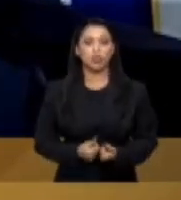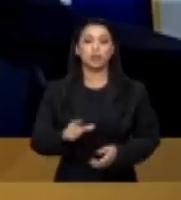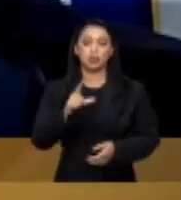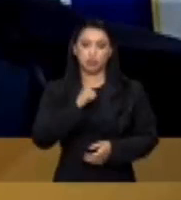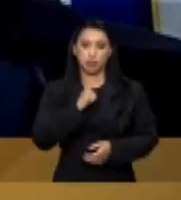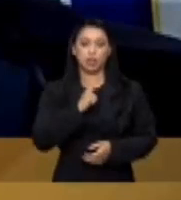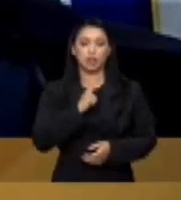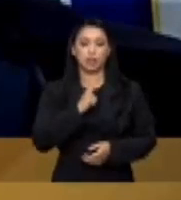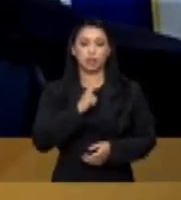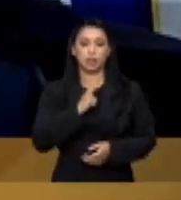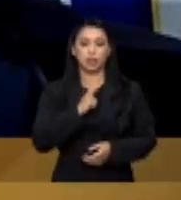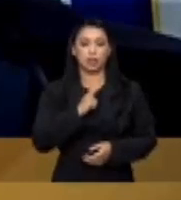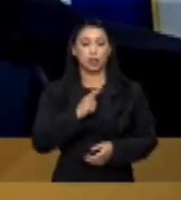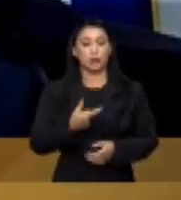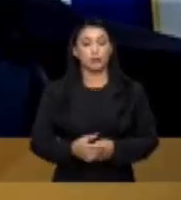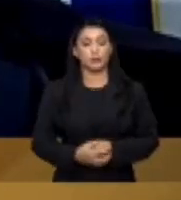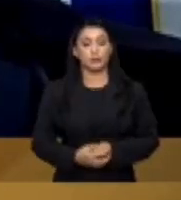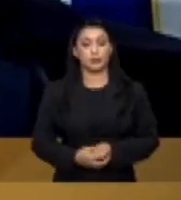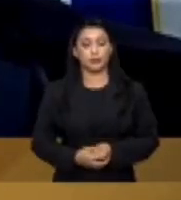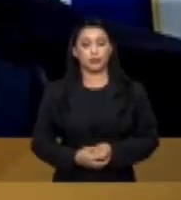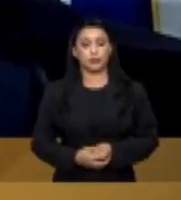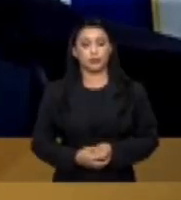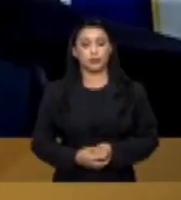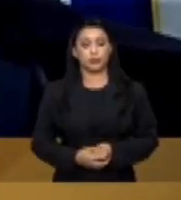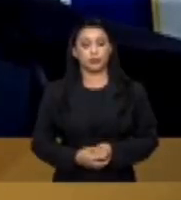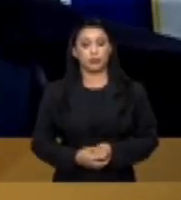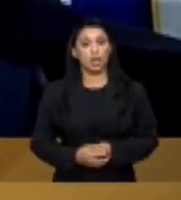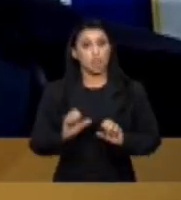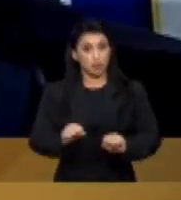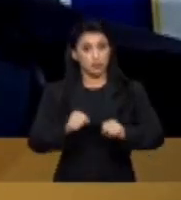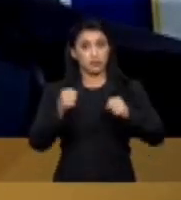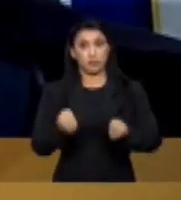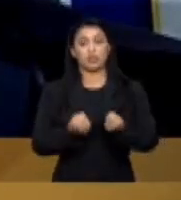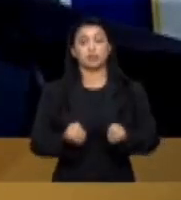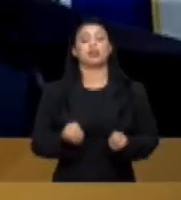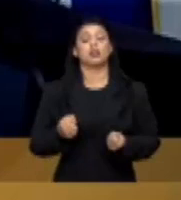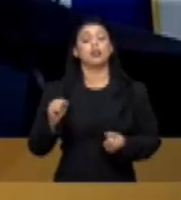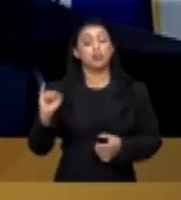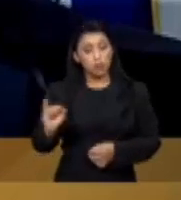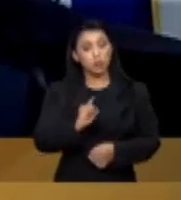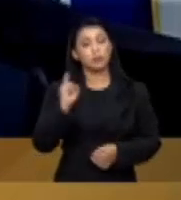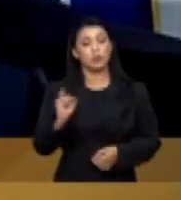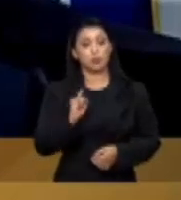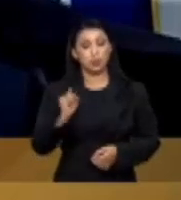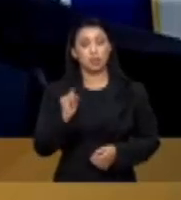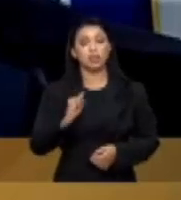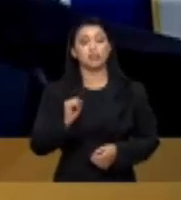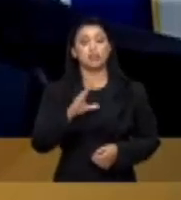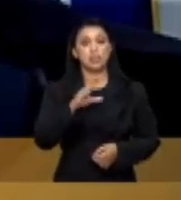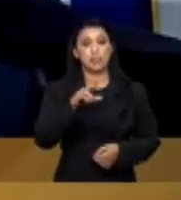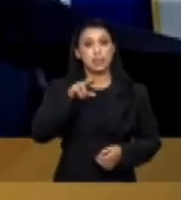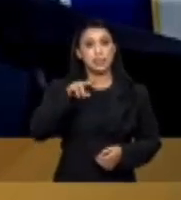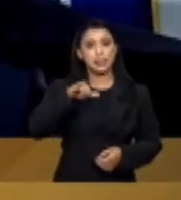sagrados interesses e a defesa de valores do nosso processo civilizatório